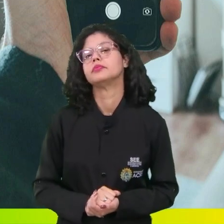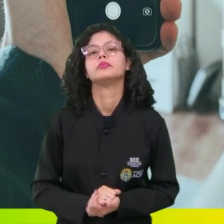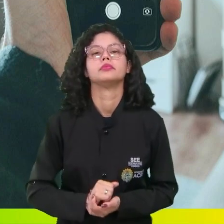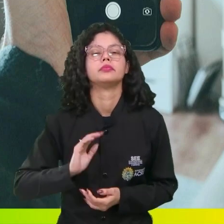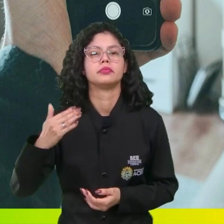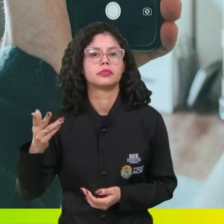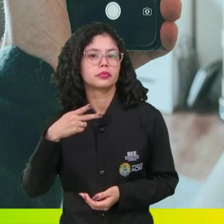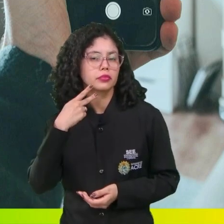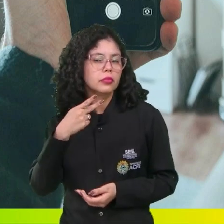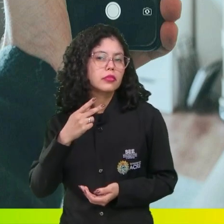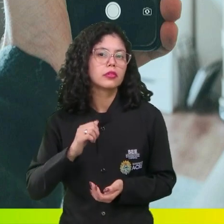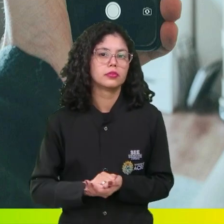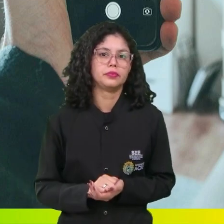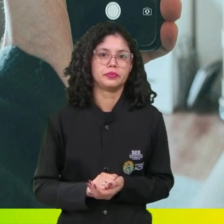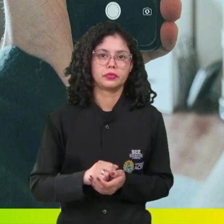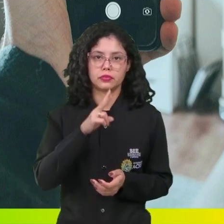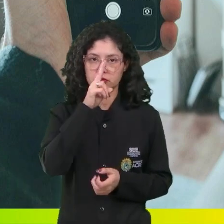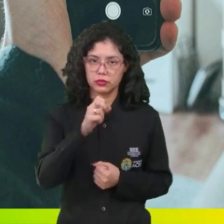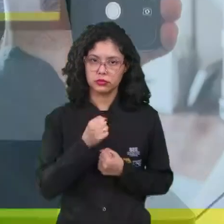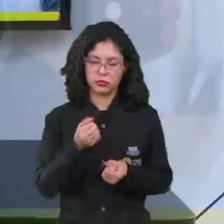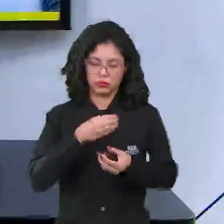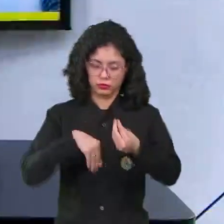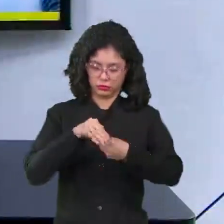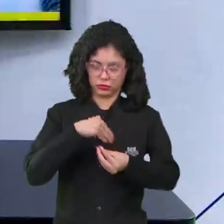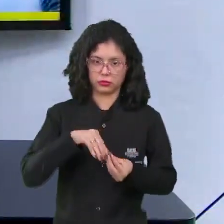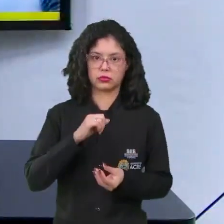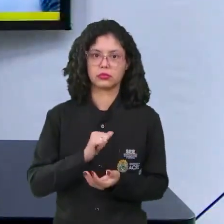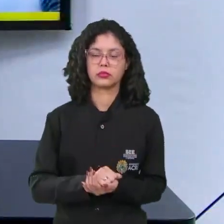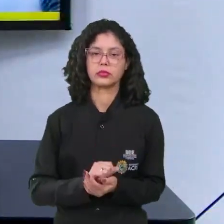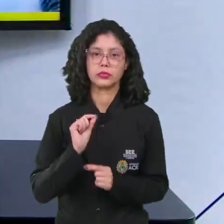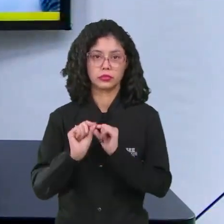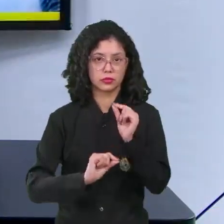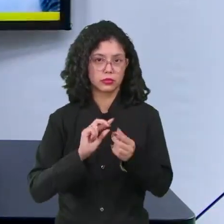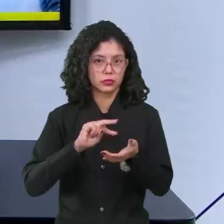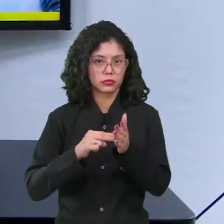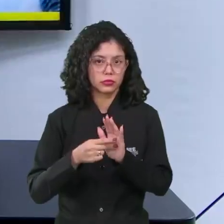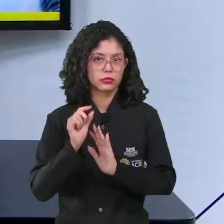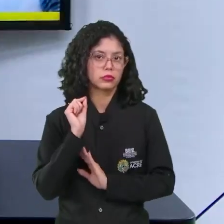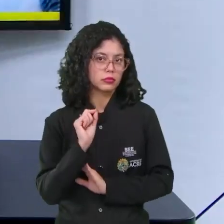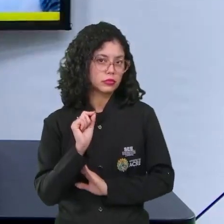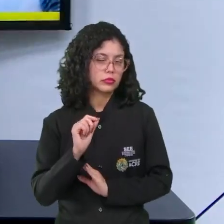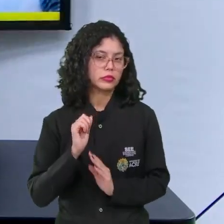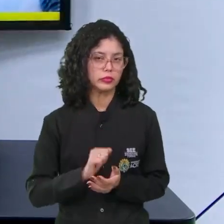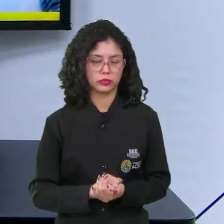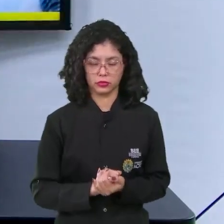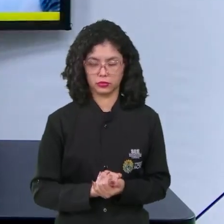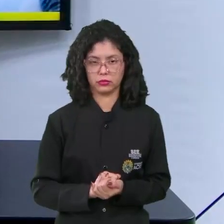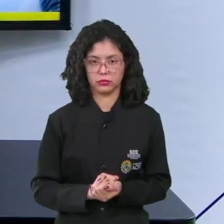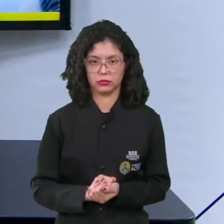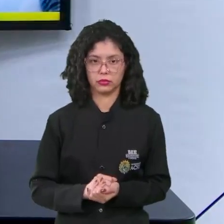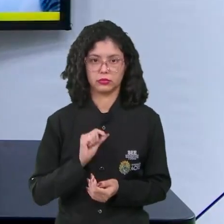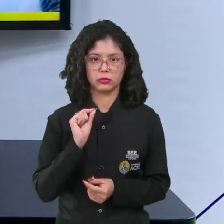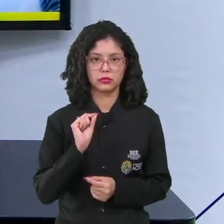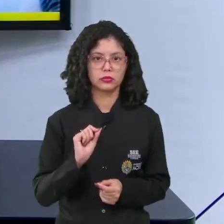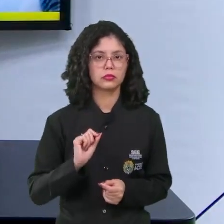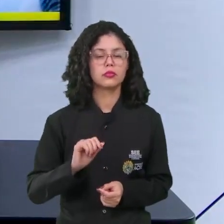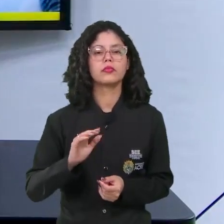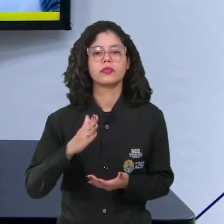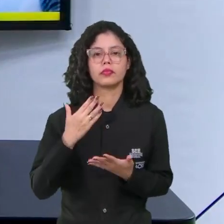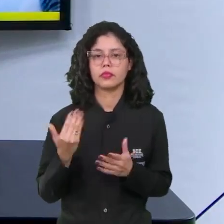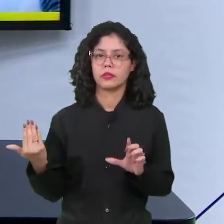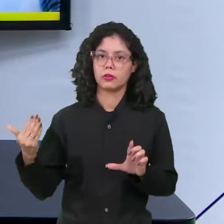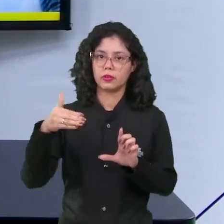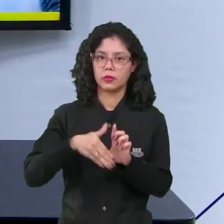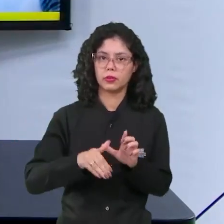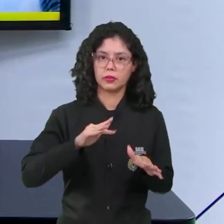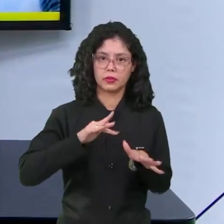nós falamos dessas fortes reações emocionais, o que é que isso significa dizer? Significa dizer que muita gente acessa